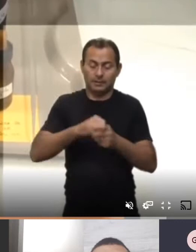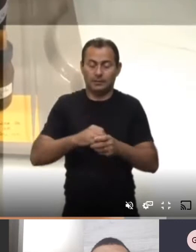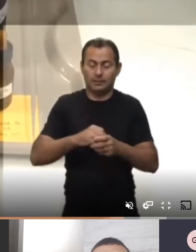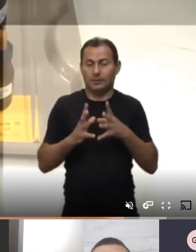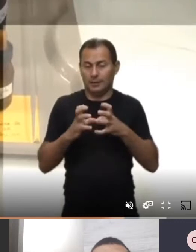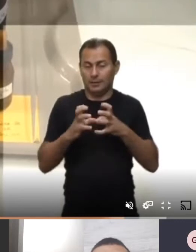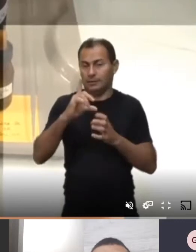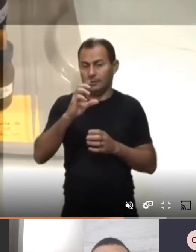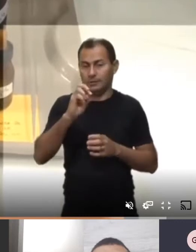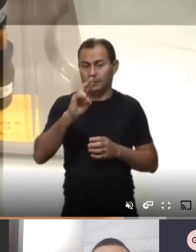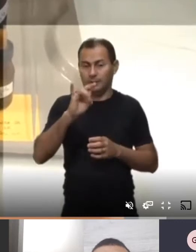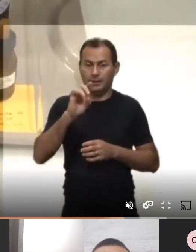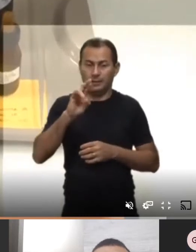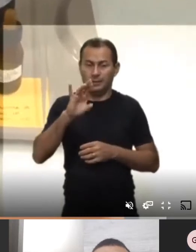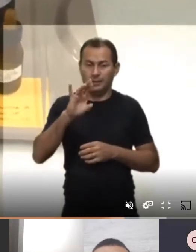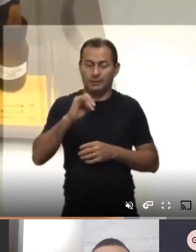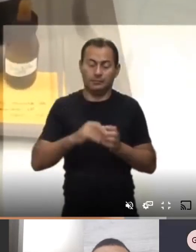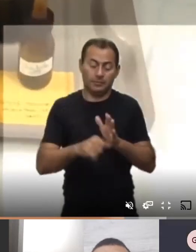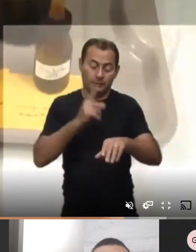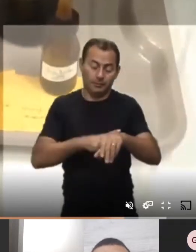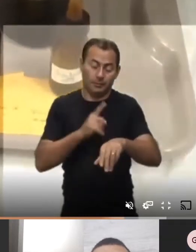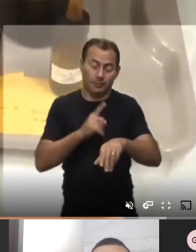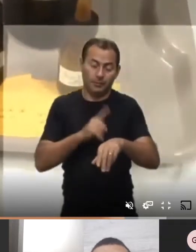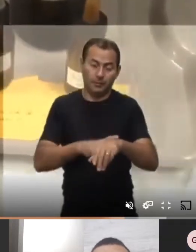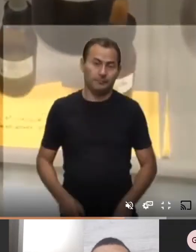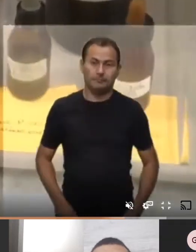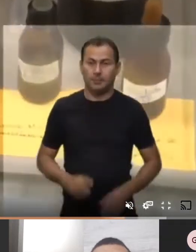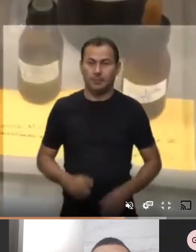o pH também mudou.